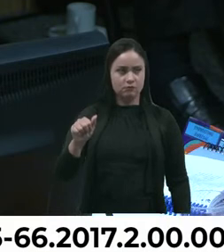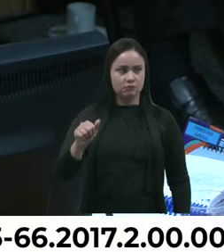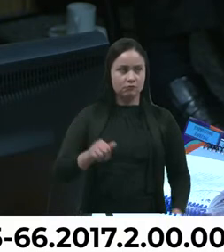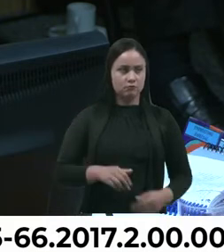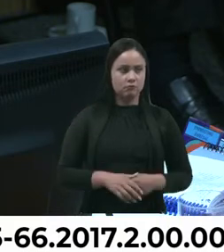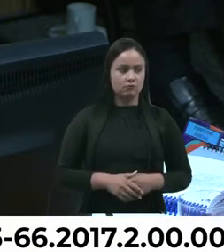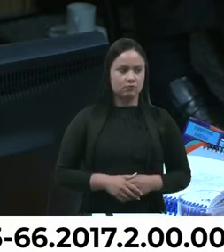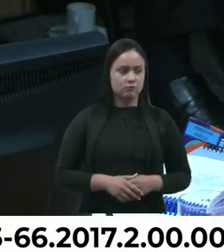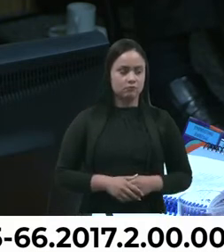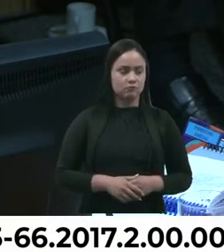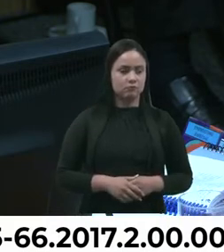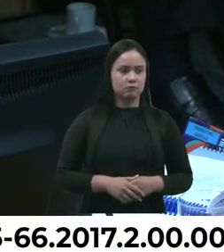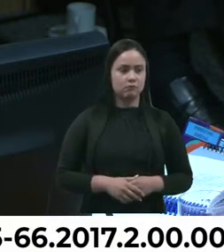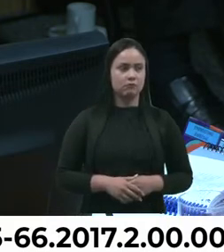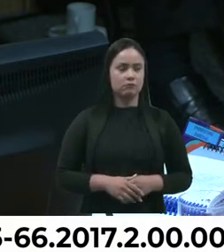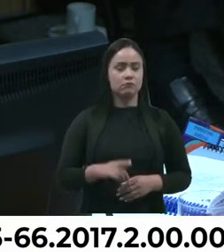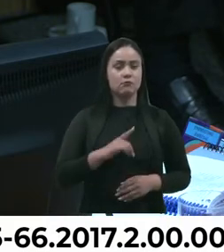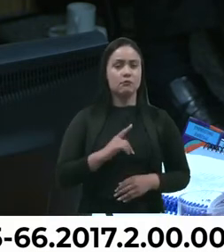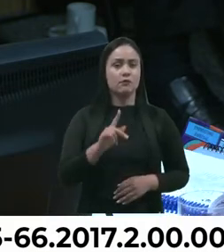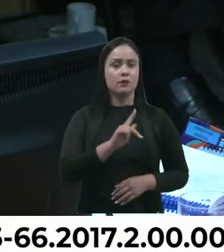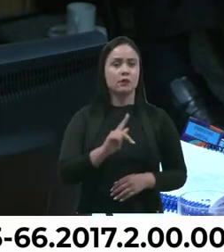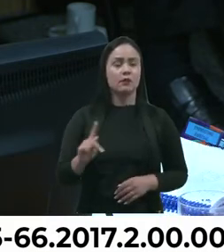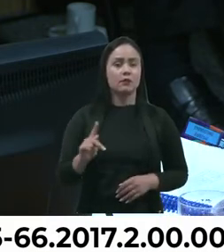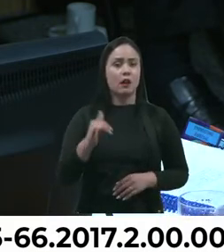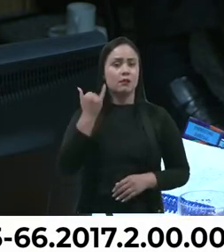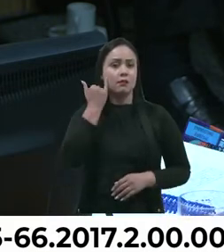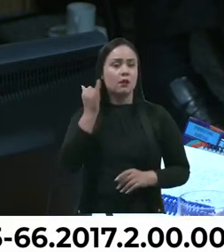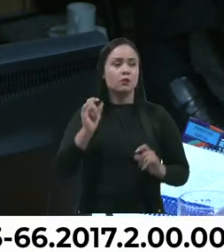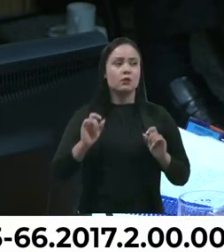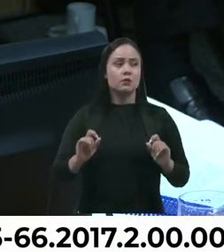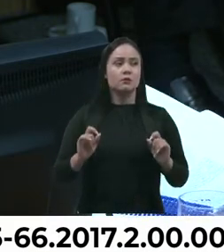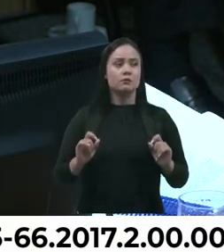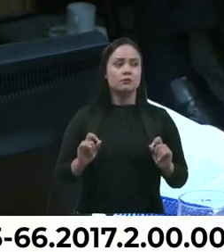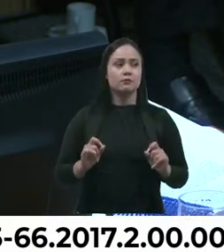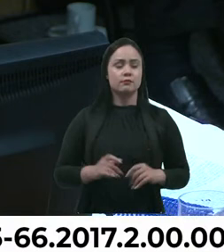e ainda concluiria, presidente, com a ideia de que